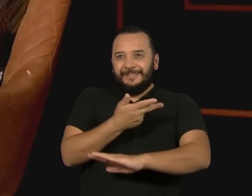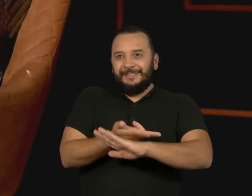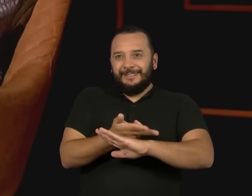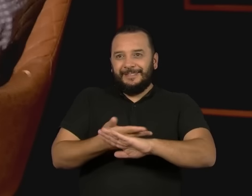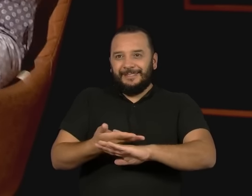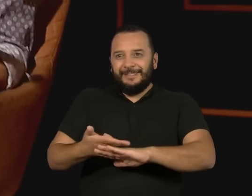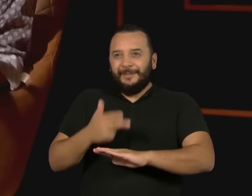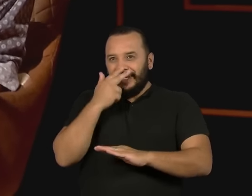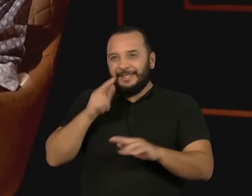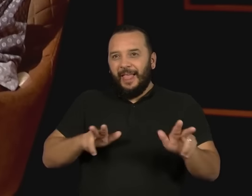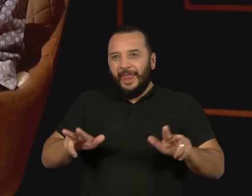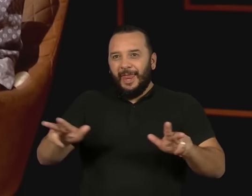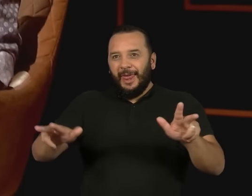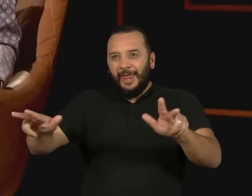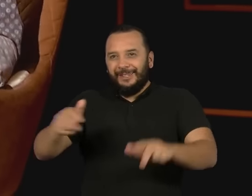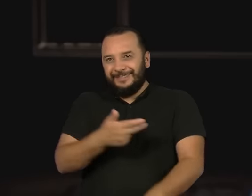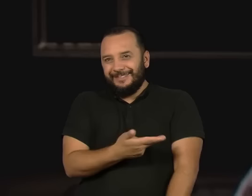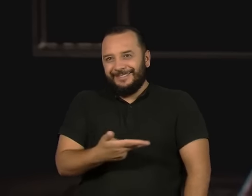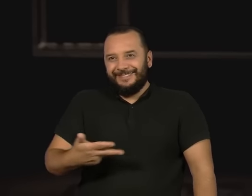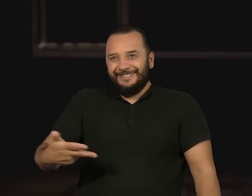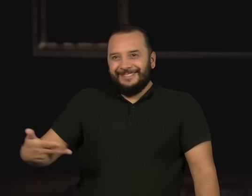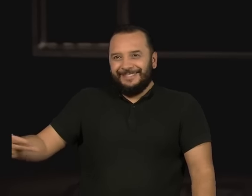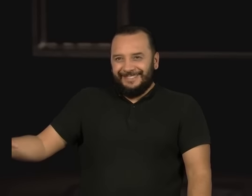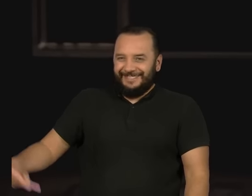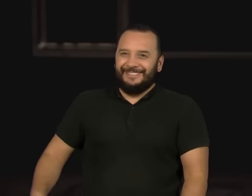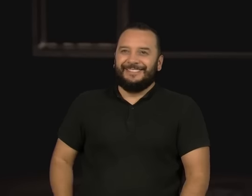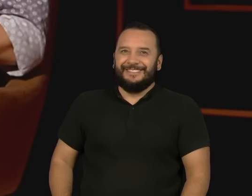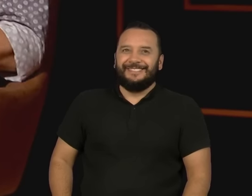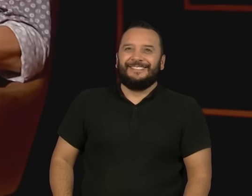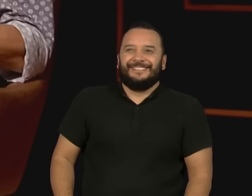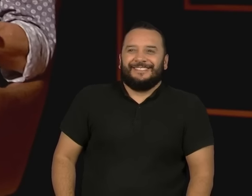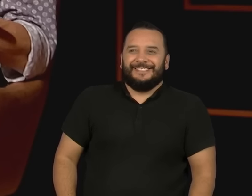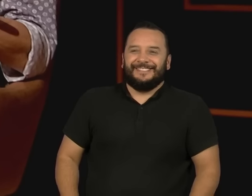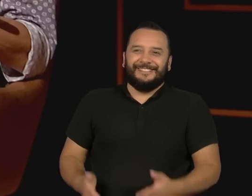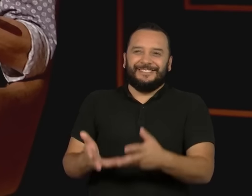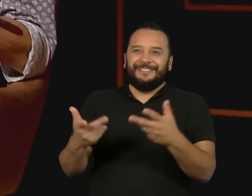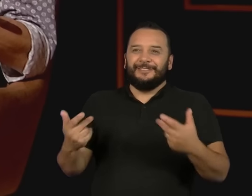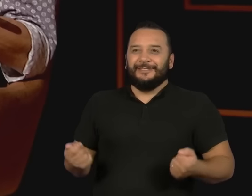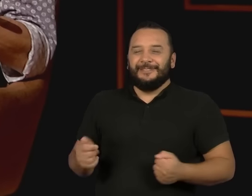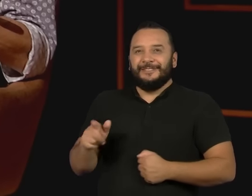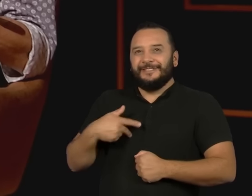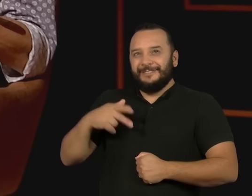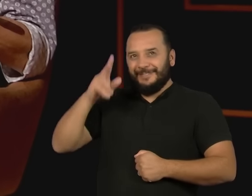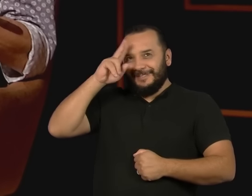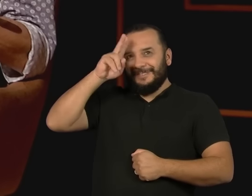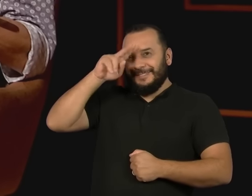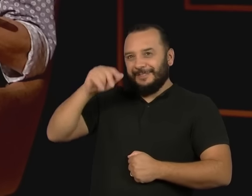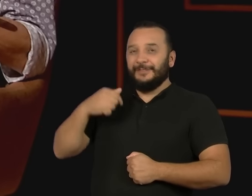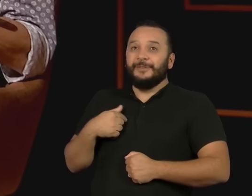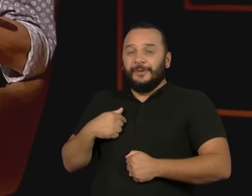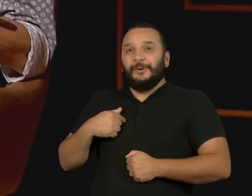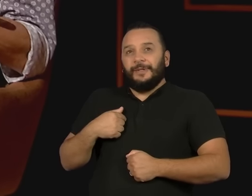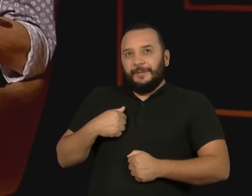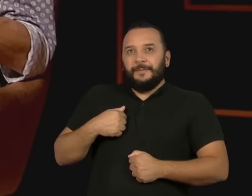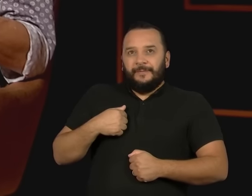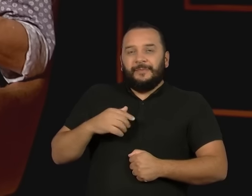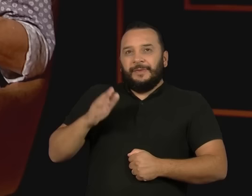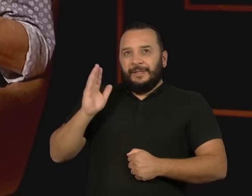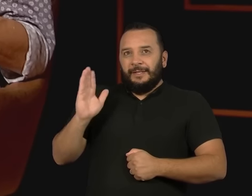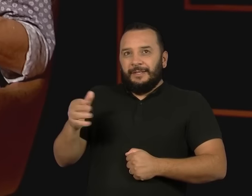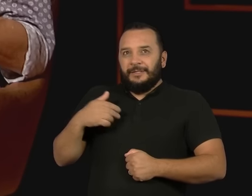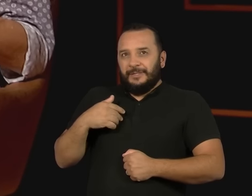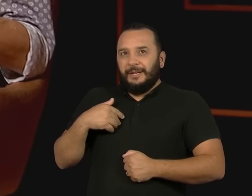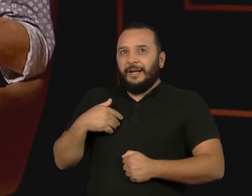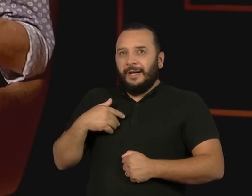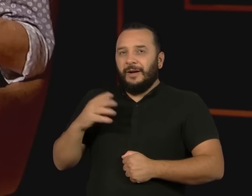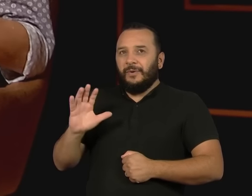uma lagartixa, saindo para coisa. Foi maravilhoso. Isso daí foi a história que foi uma censora, foi. Um censor,